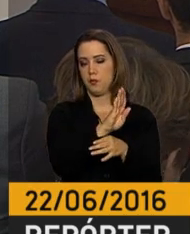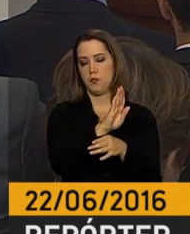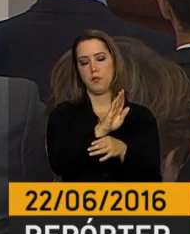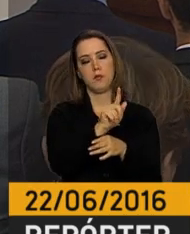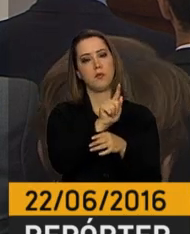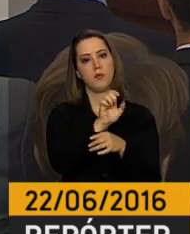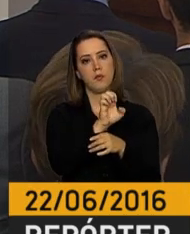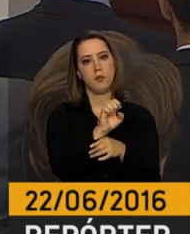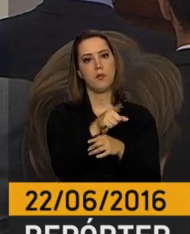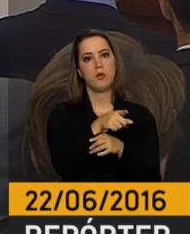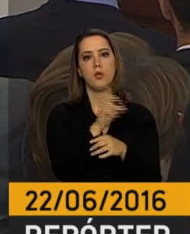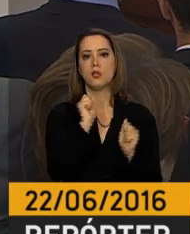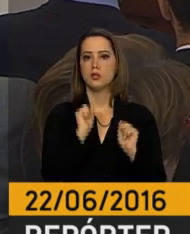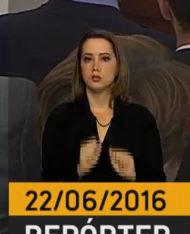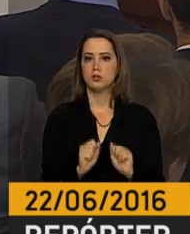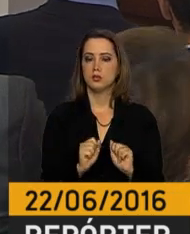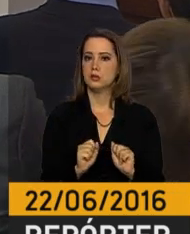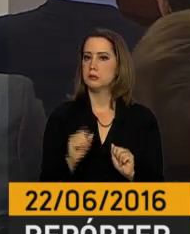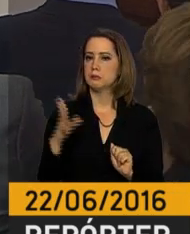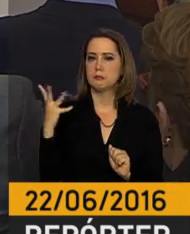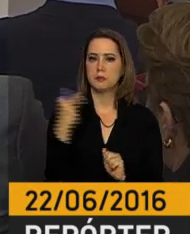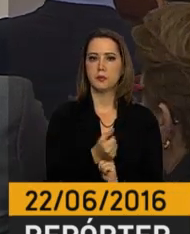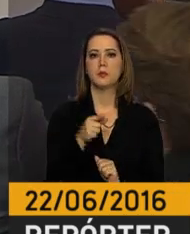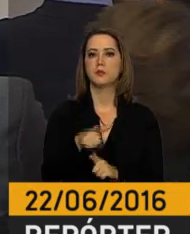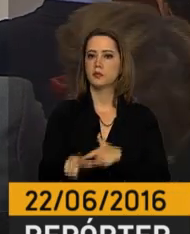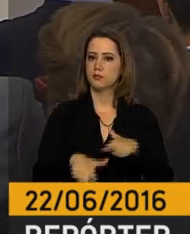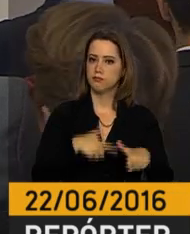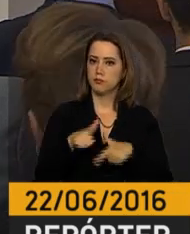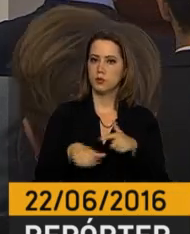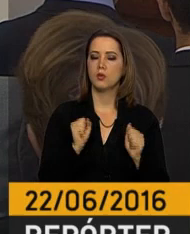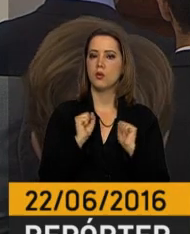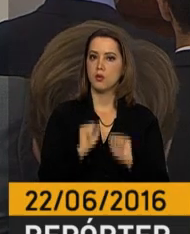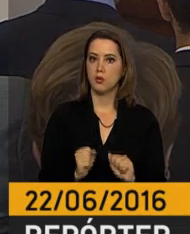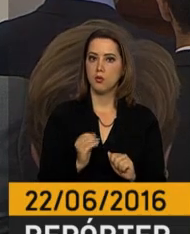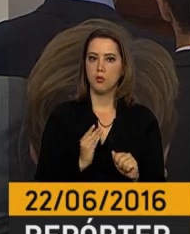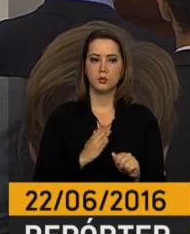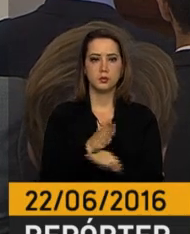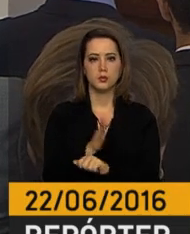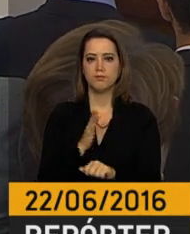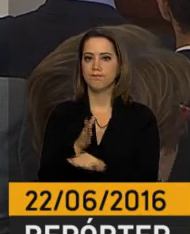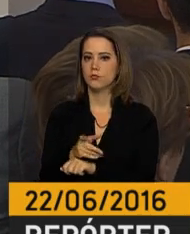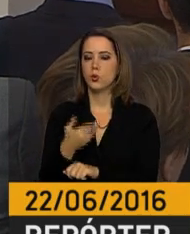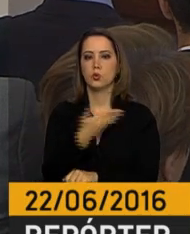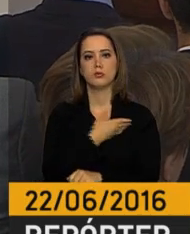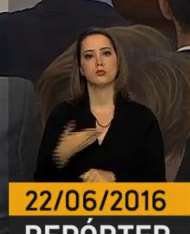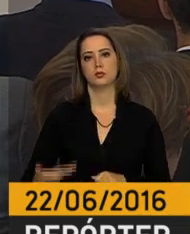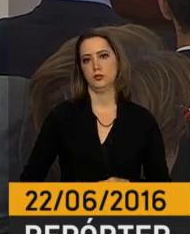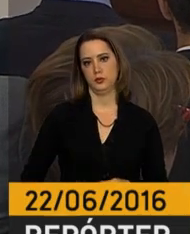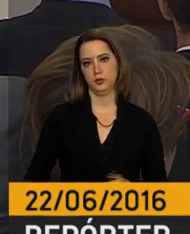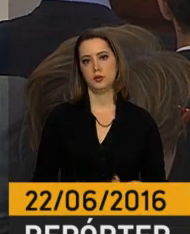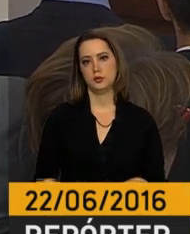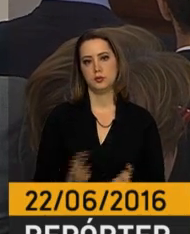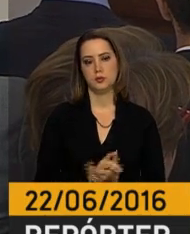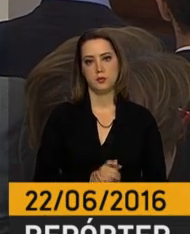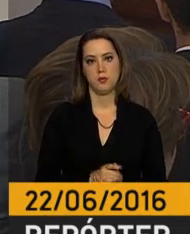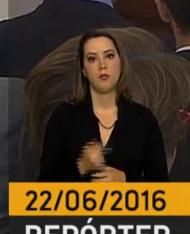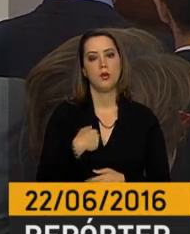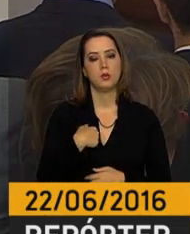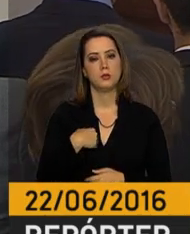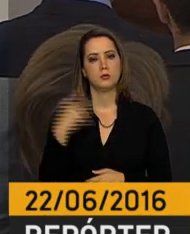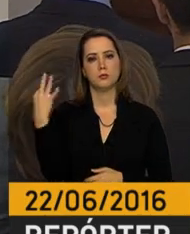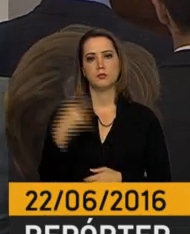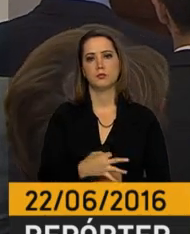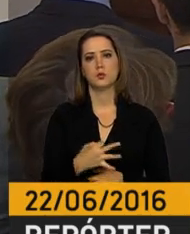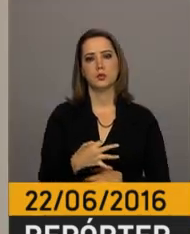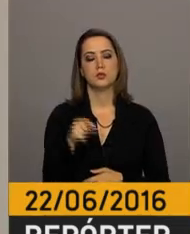feitor extraordinário daquela atividade vai permitir que ele participe intensamente do governo e eu tenho certeza